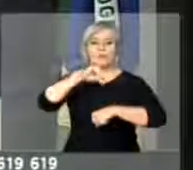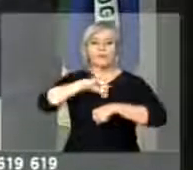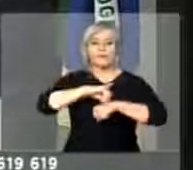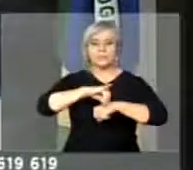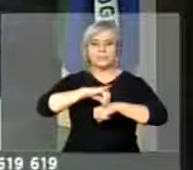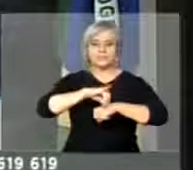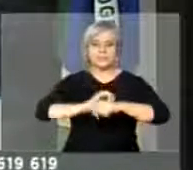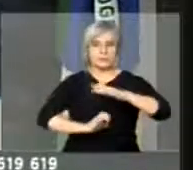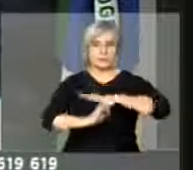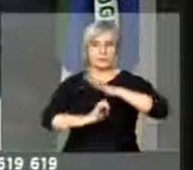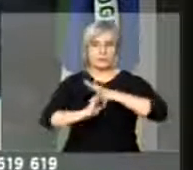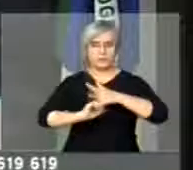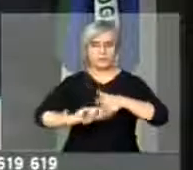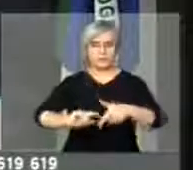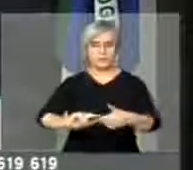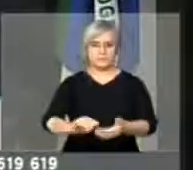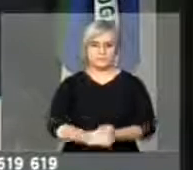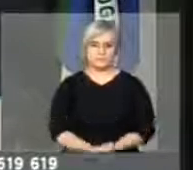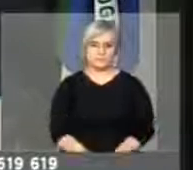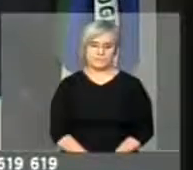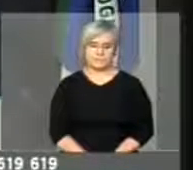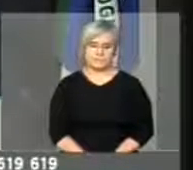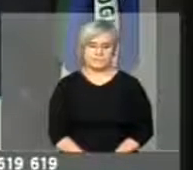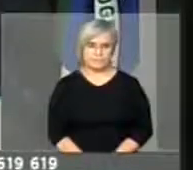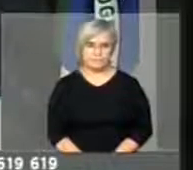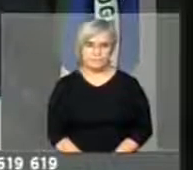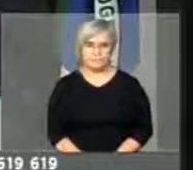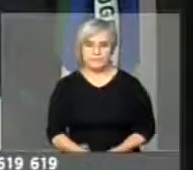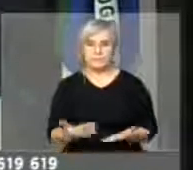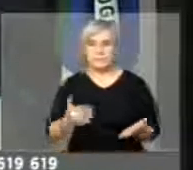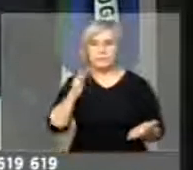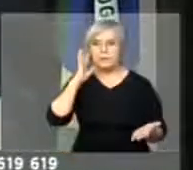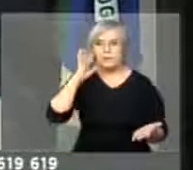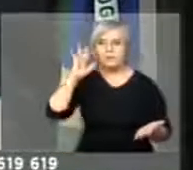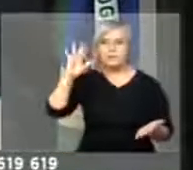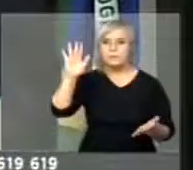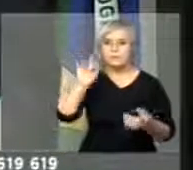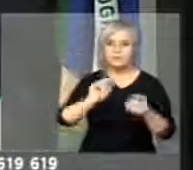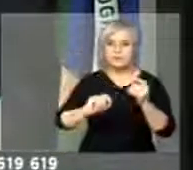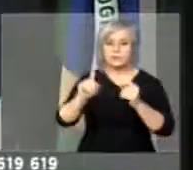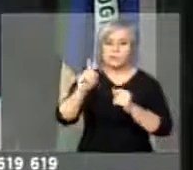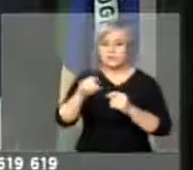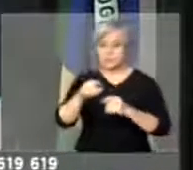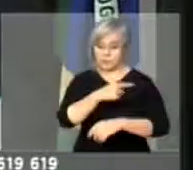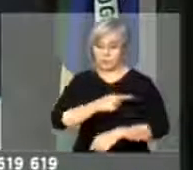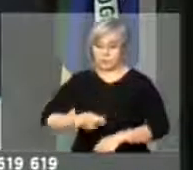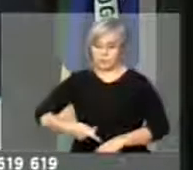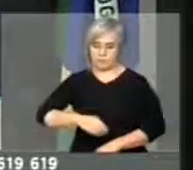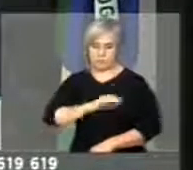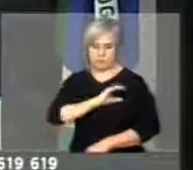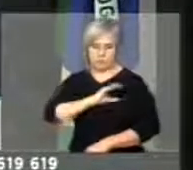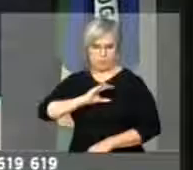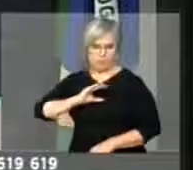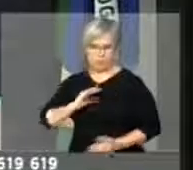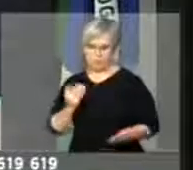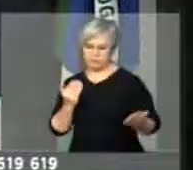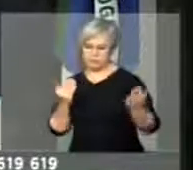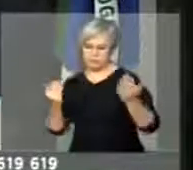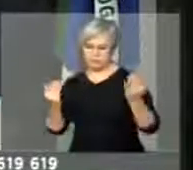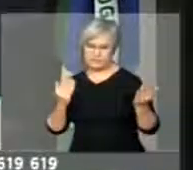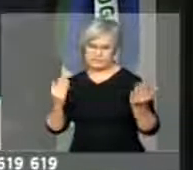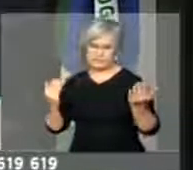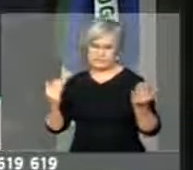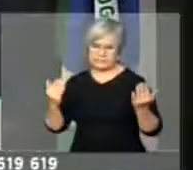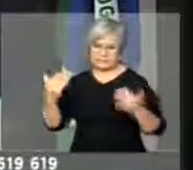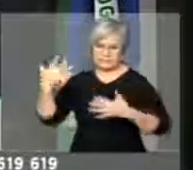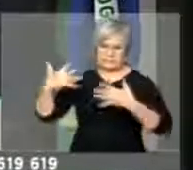estaleiro. Senhores, imagine o que é presidir uma comissão nesses termos,